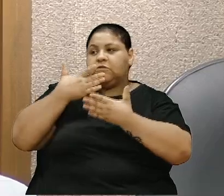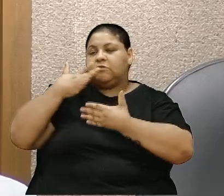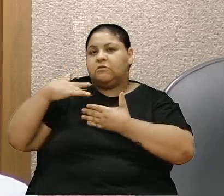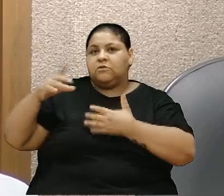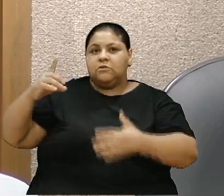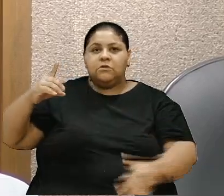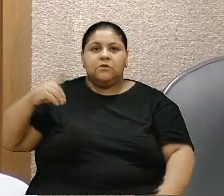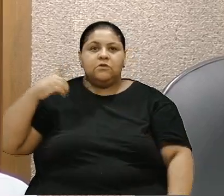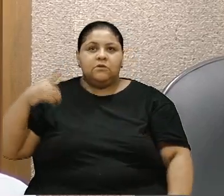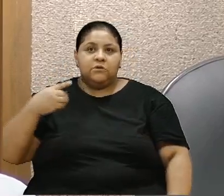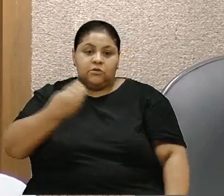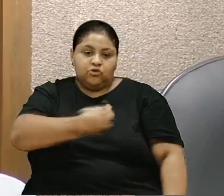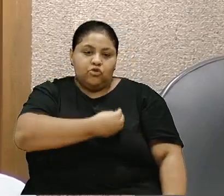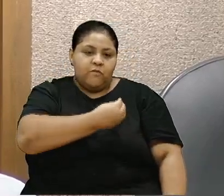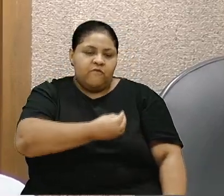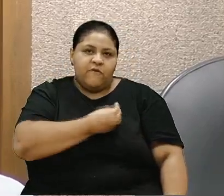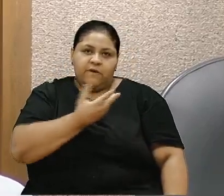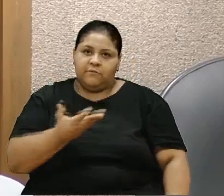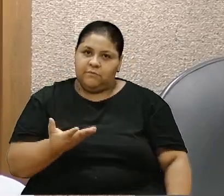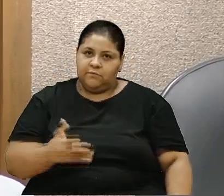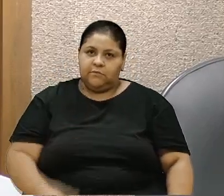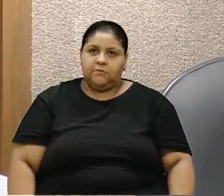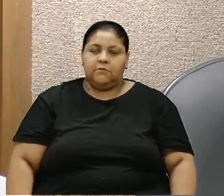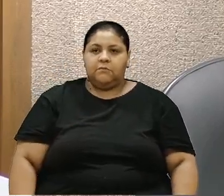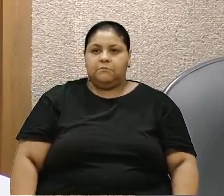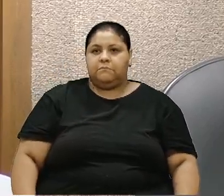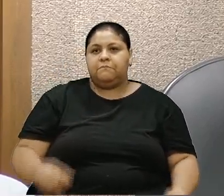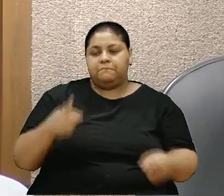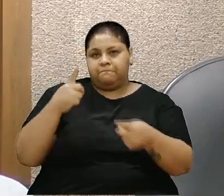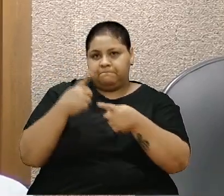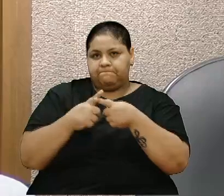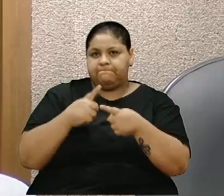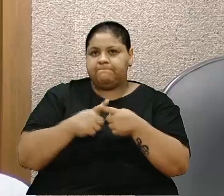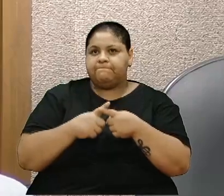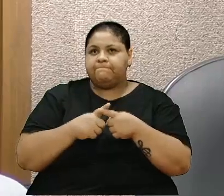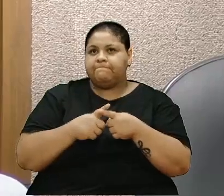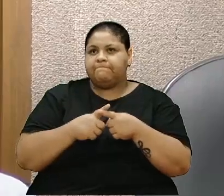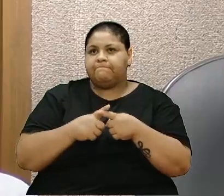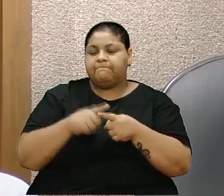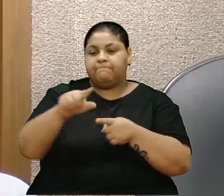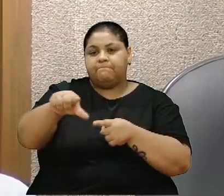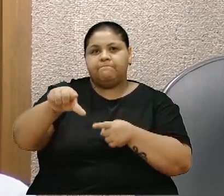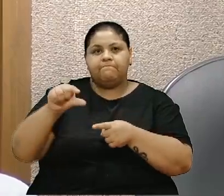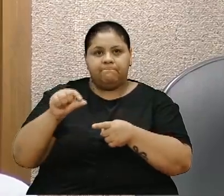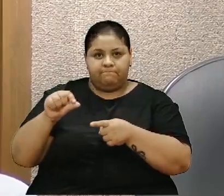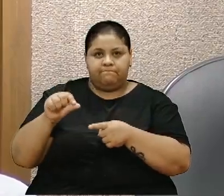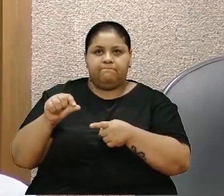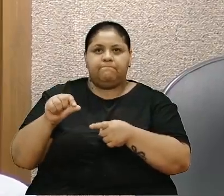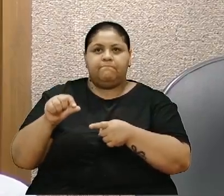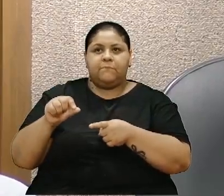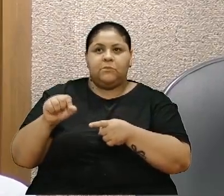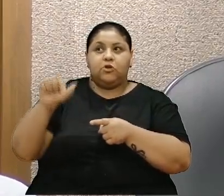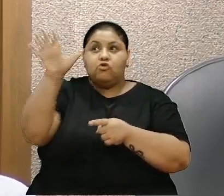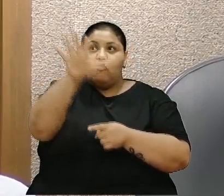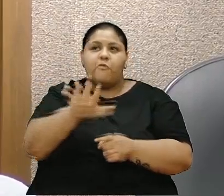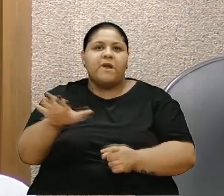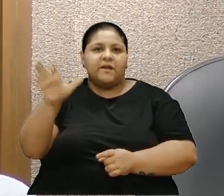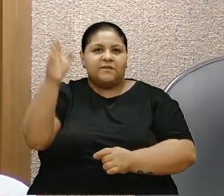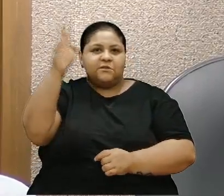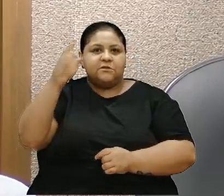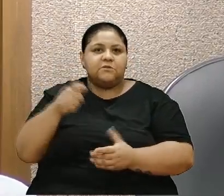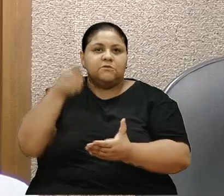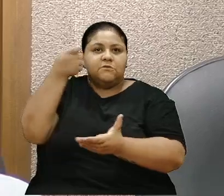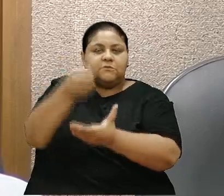advogados sobrevivendo disso, né? Por conta de uma decisão que existe a nível de Brasil, né? Que obriga